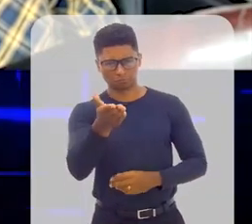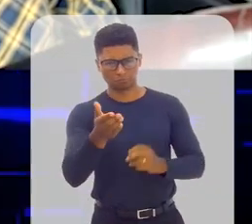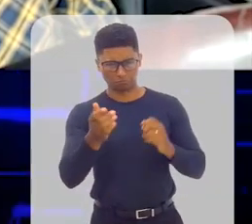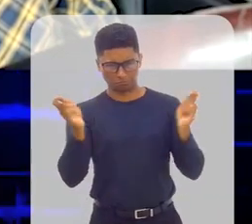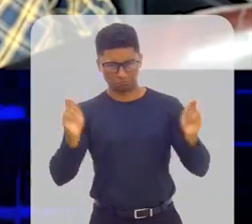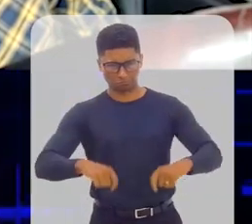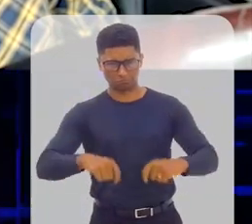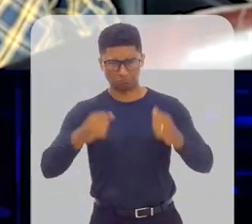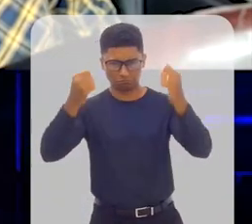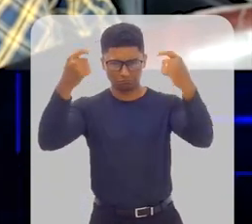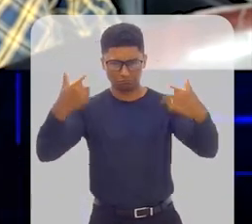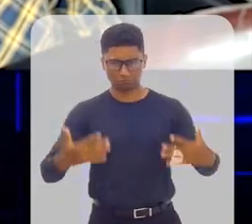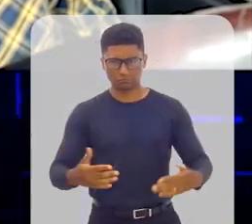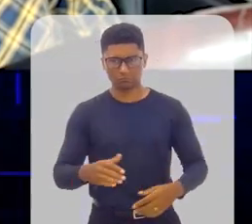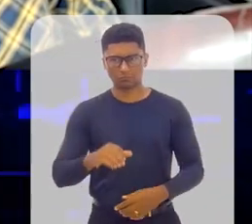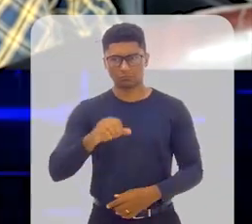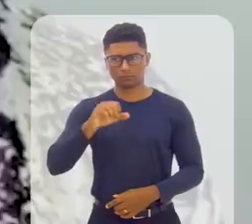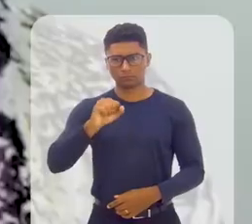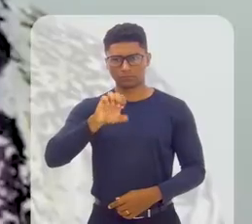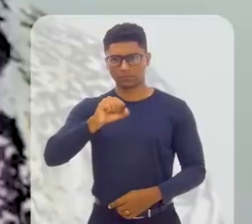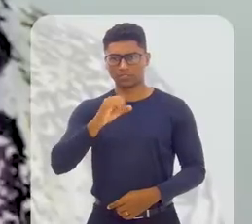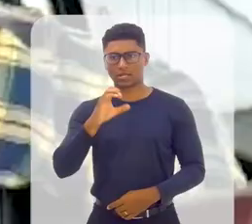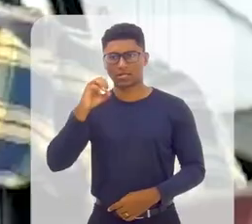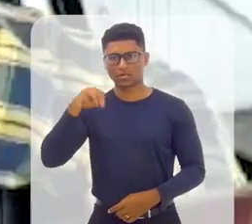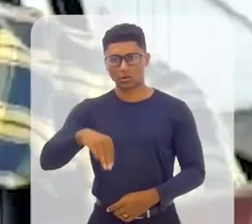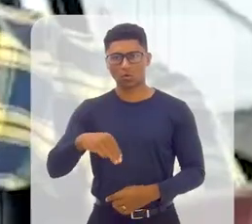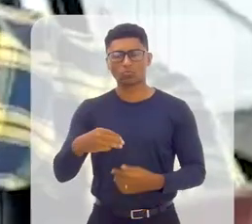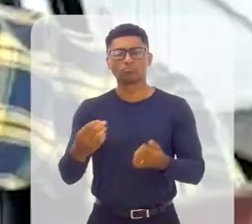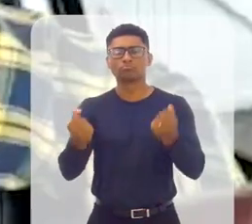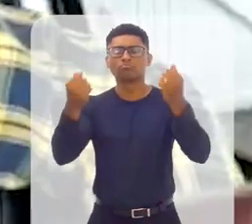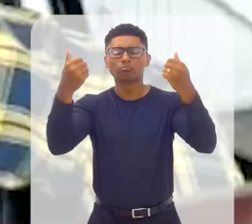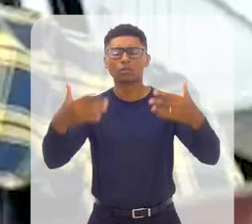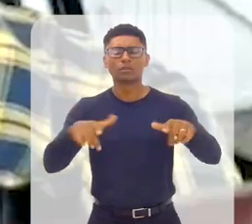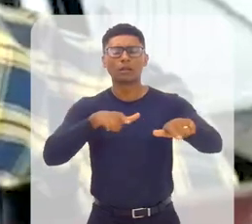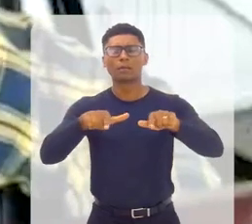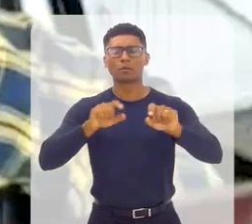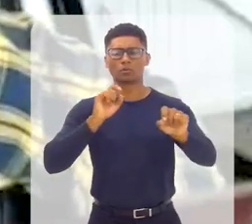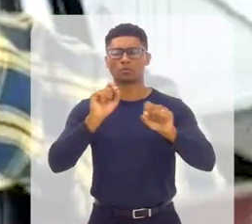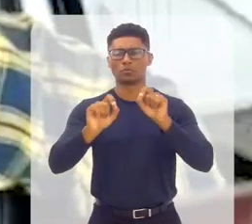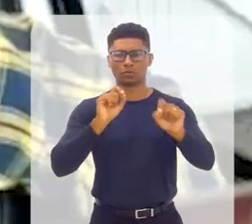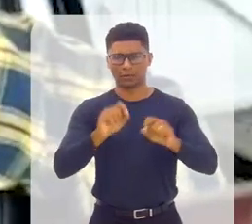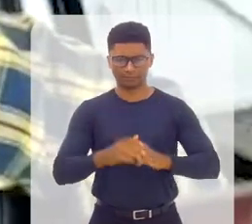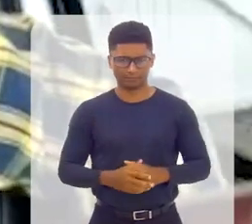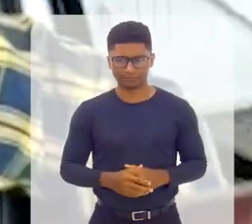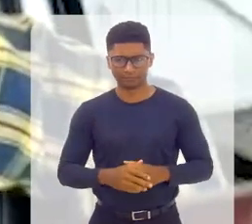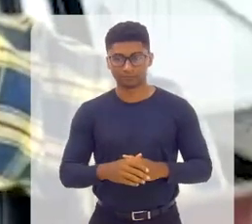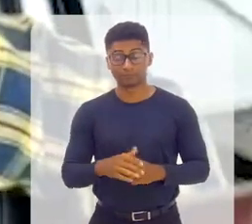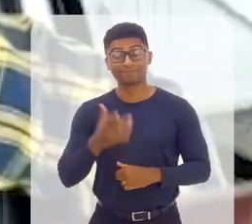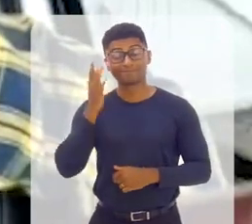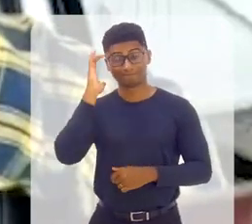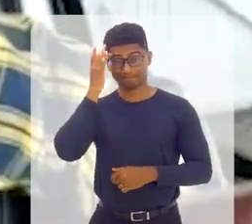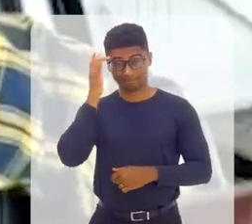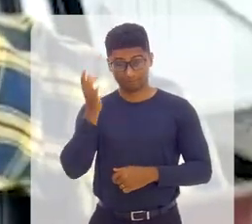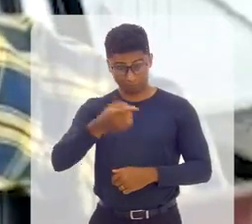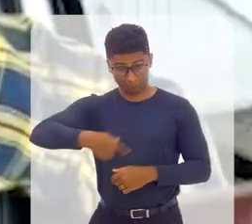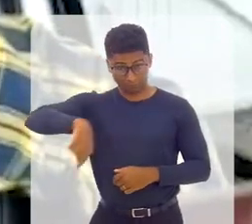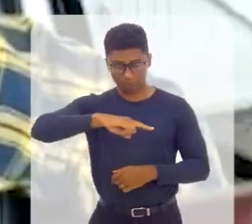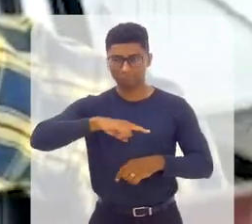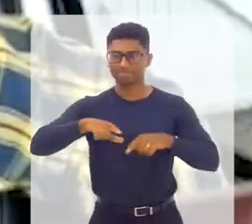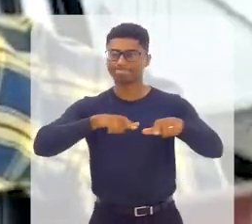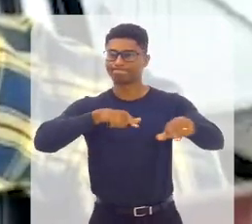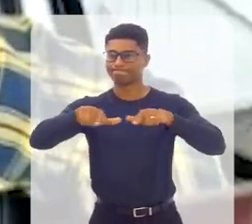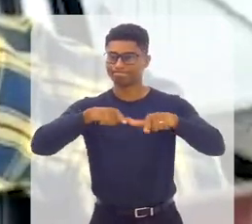um pouquinho do trabalho desenvolvido pelo Sescom? Sim, eu acho que o Sescom faz um trabalho, né, na área do setor